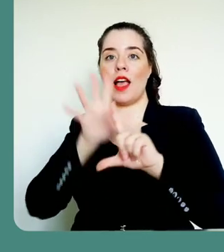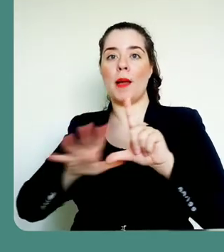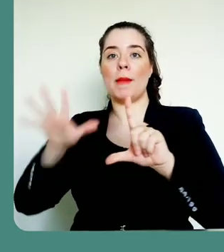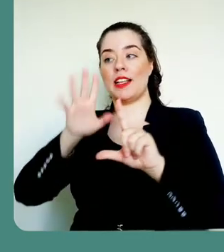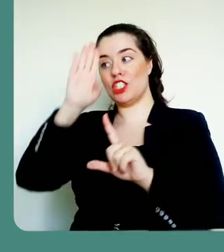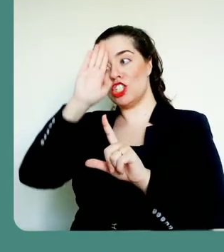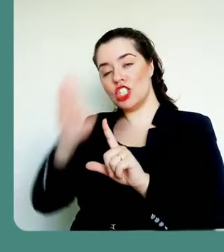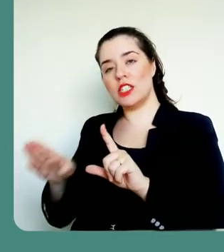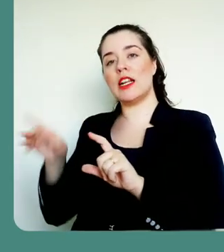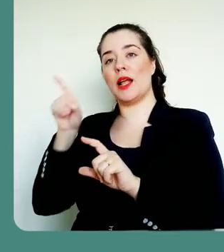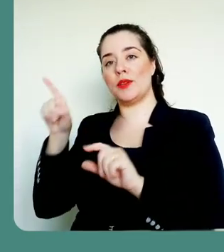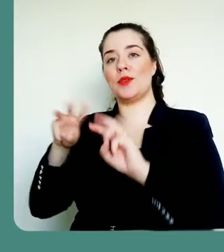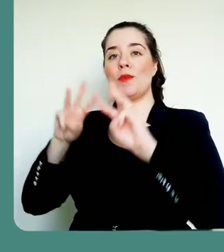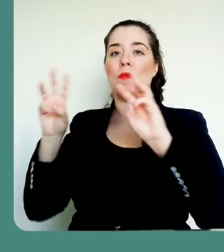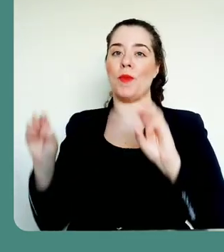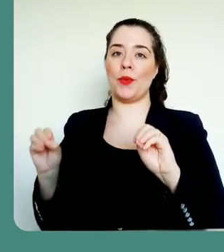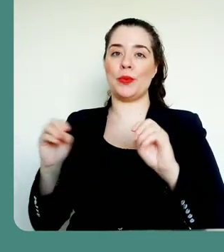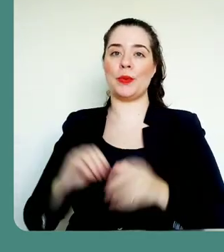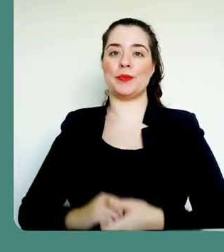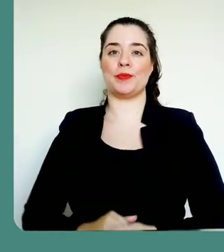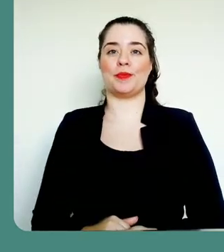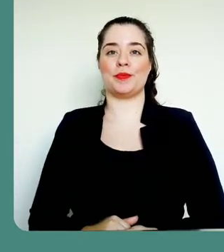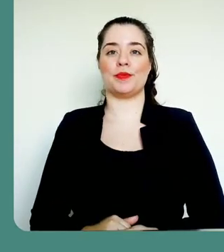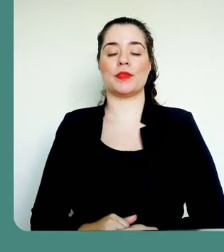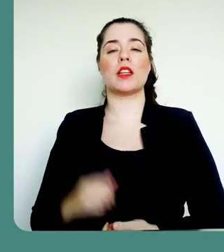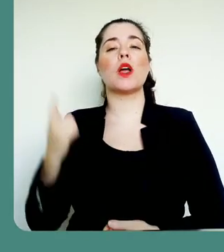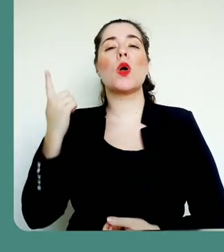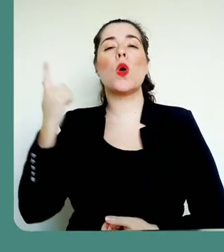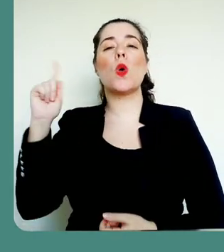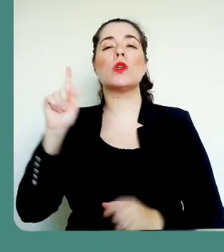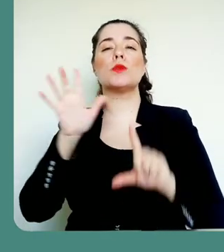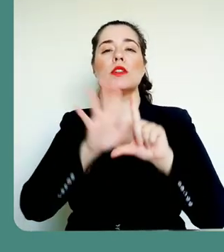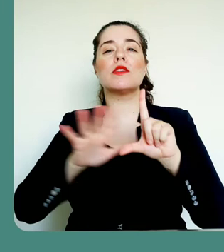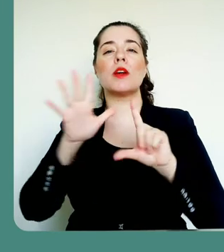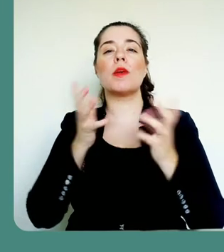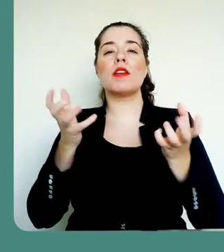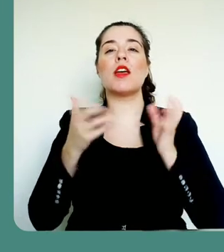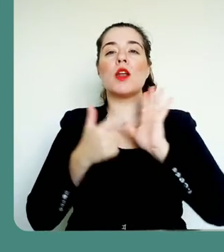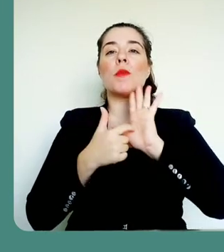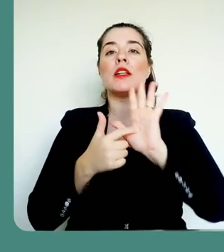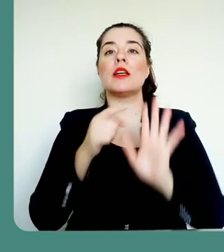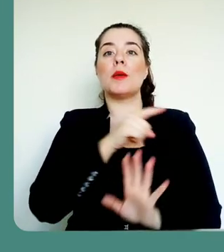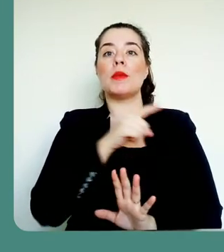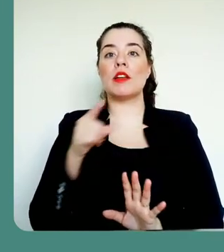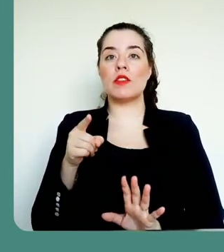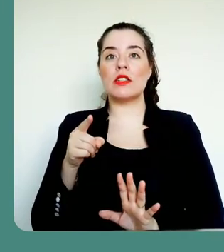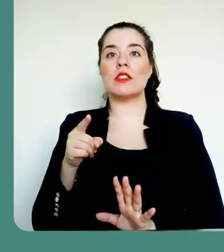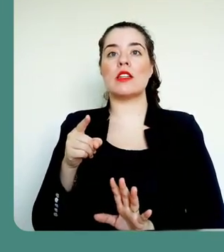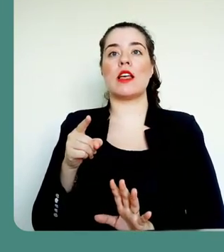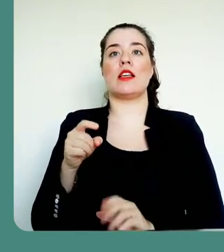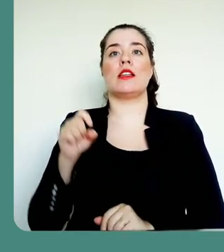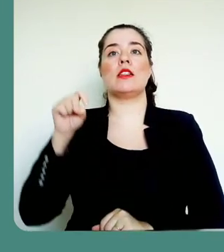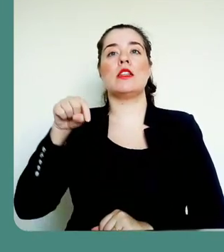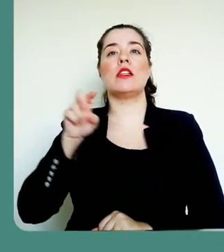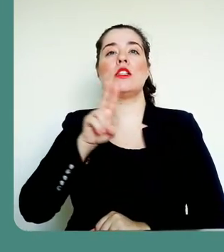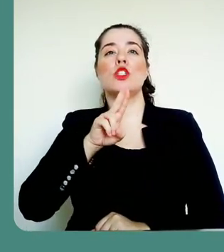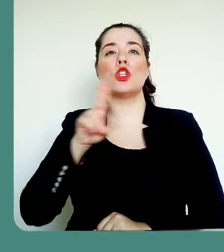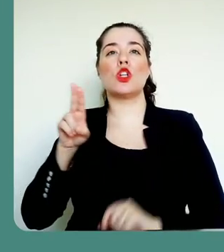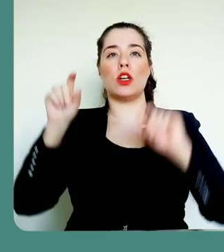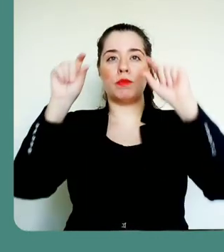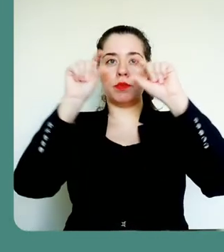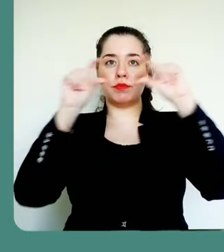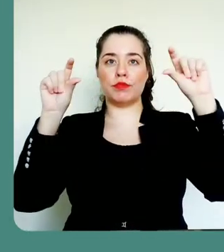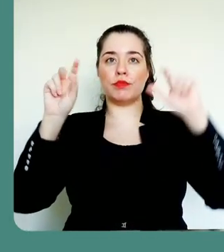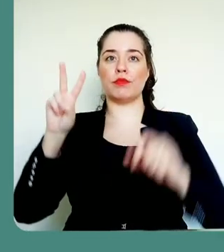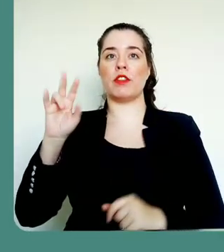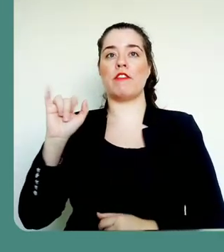desta página direto no ambiente virtual de aprendizagem. A última plataforma que eu quero mostrar para vocês se chama